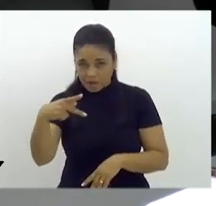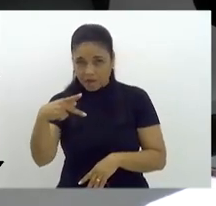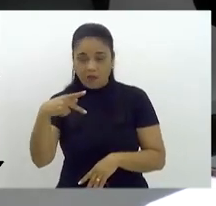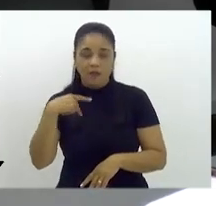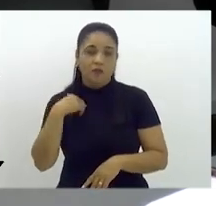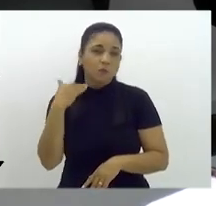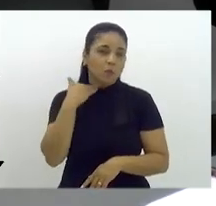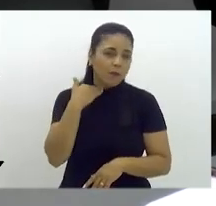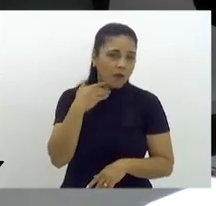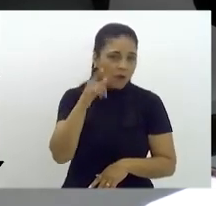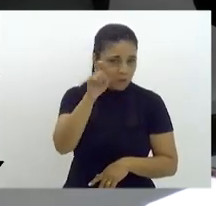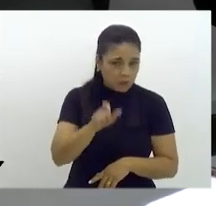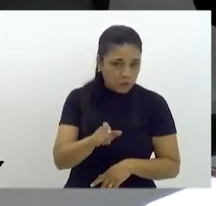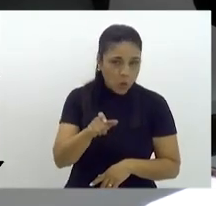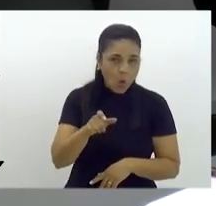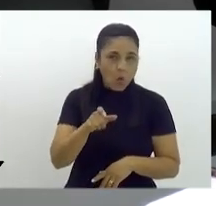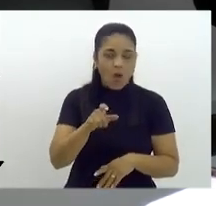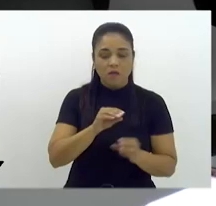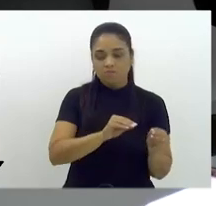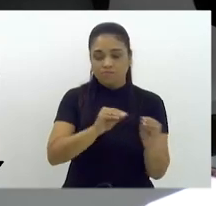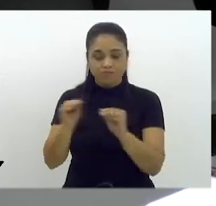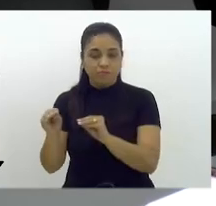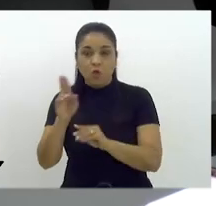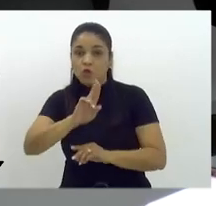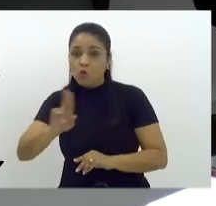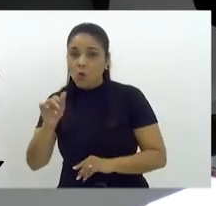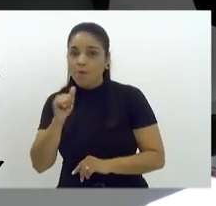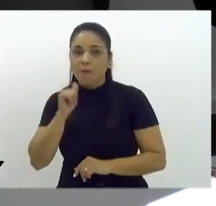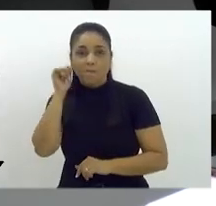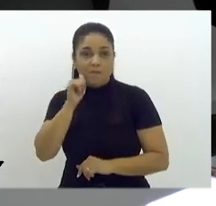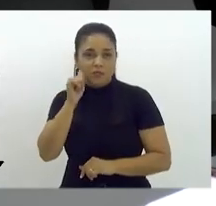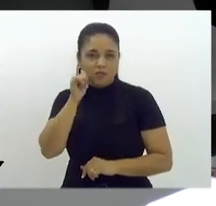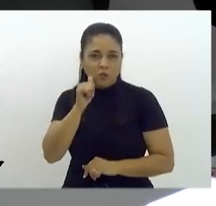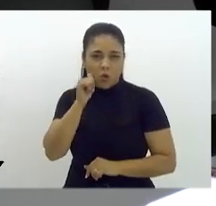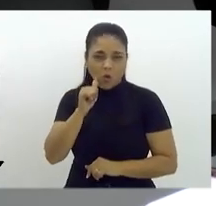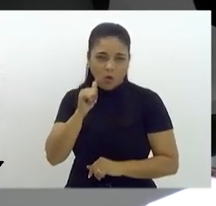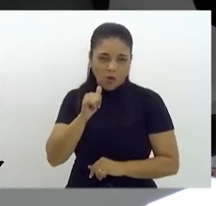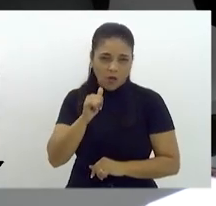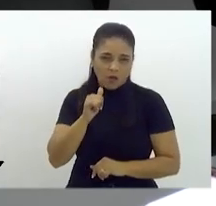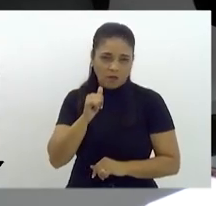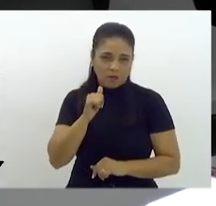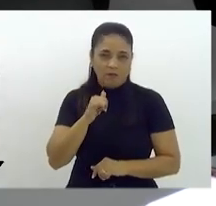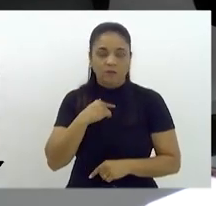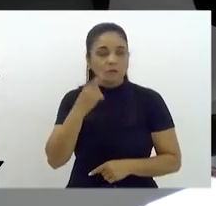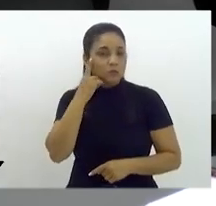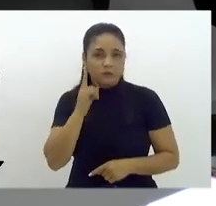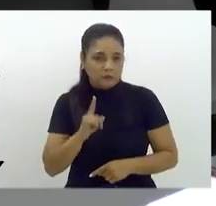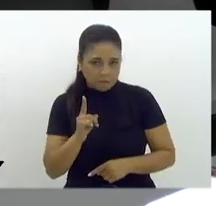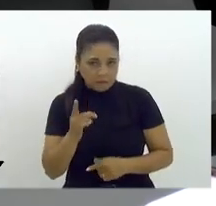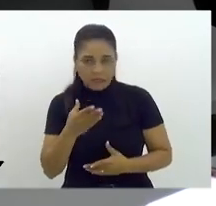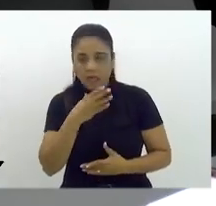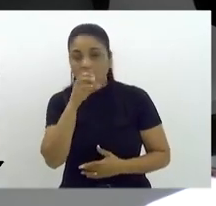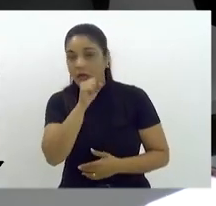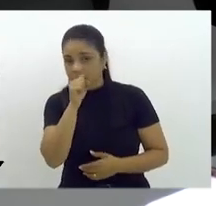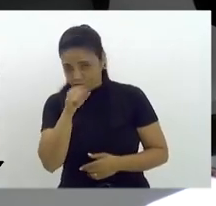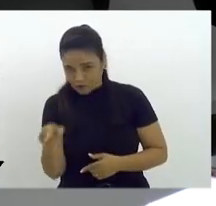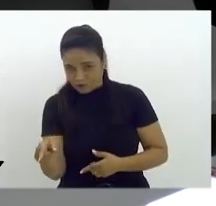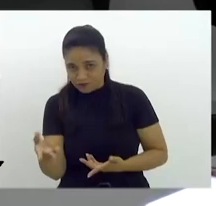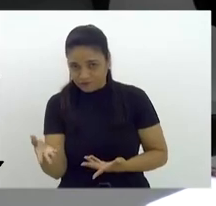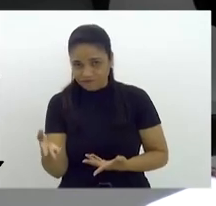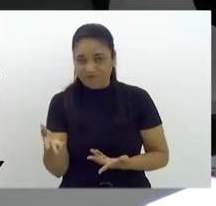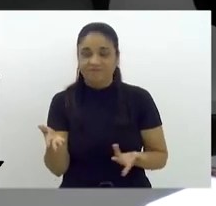e fazer uma transferências da conta das pessoas e a gente precisava saber identificar Precisava dessa informação